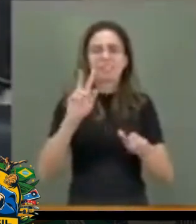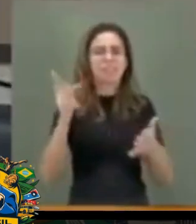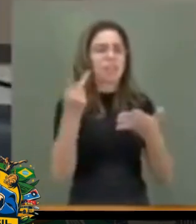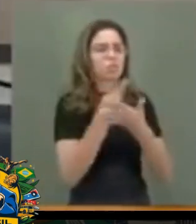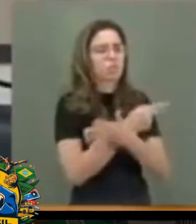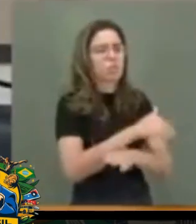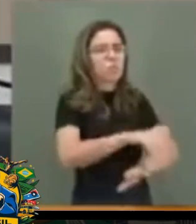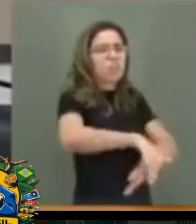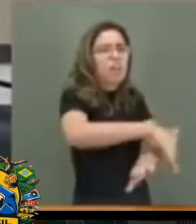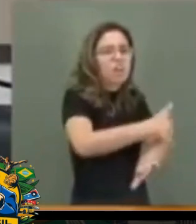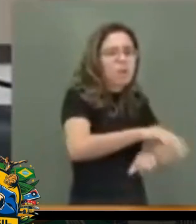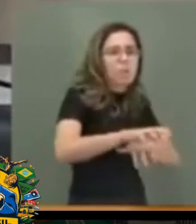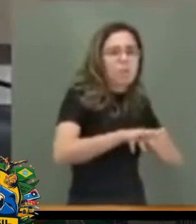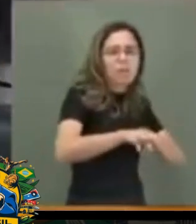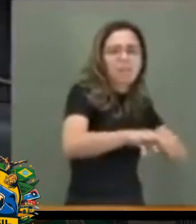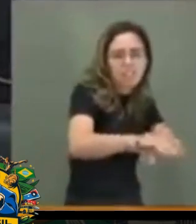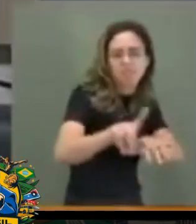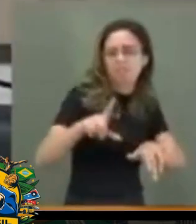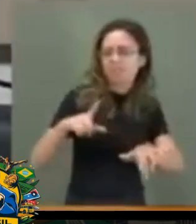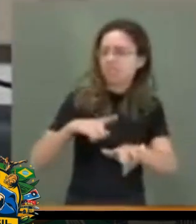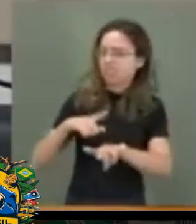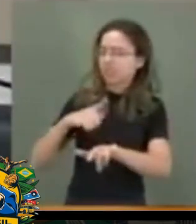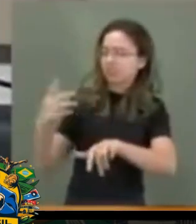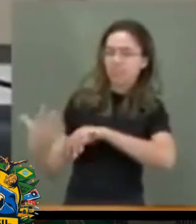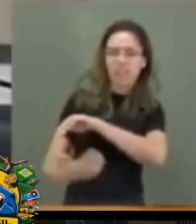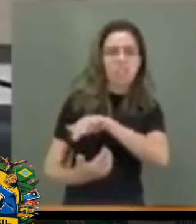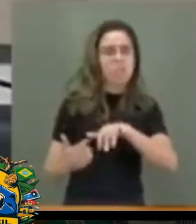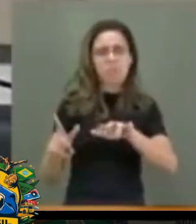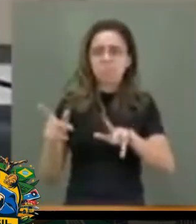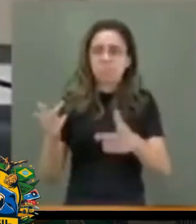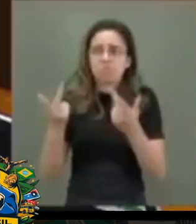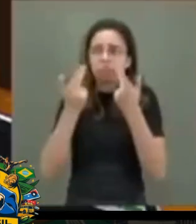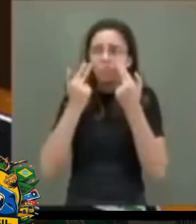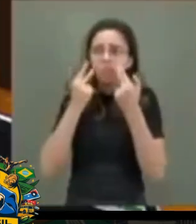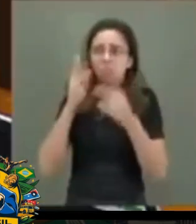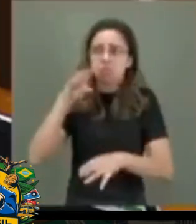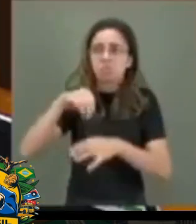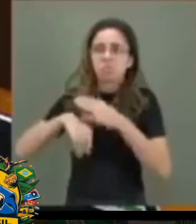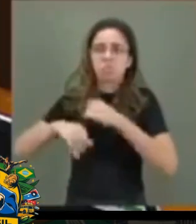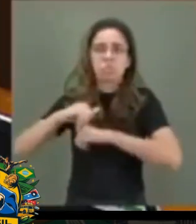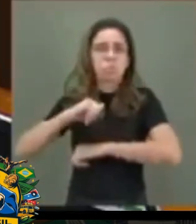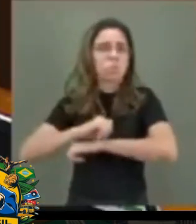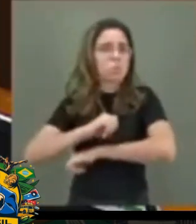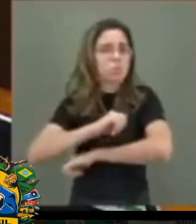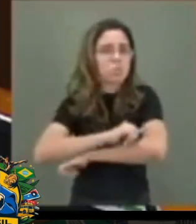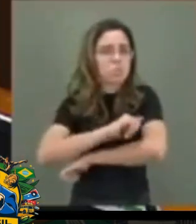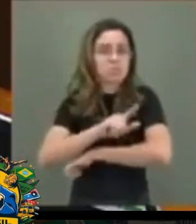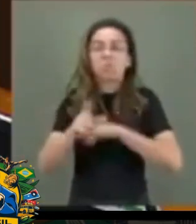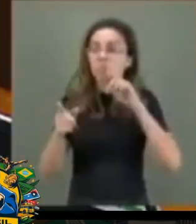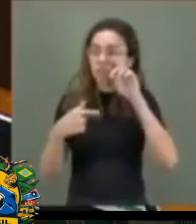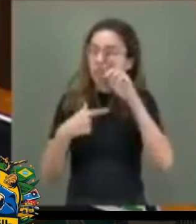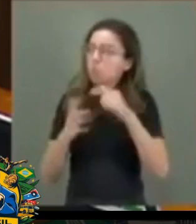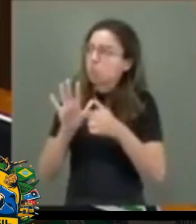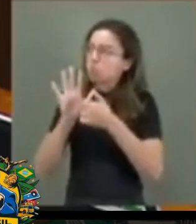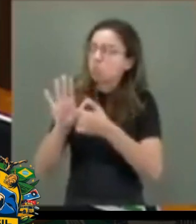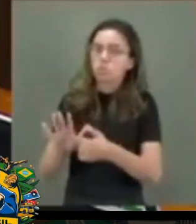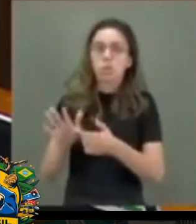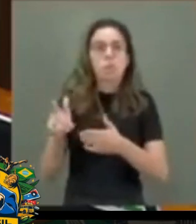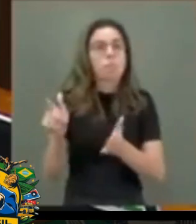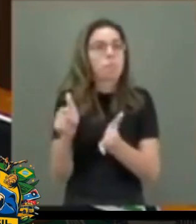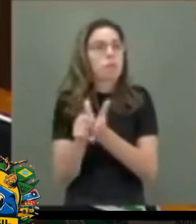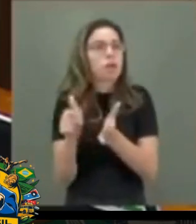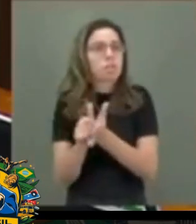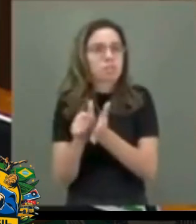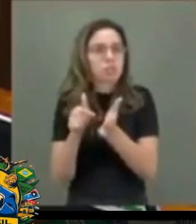uma coisa fora do usual do aeroporto, não. O senhor mexeu num papel, apresentou um papel aí sugerindo que seria o